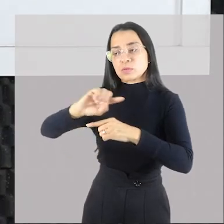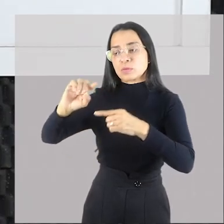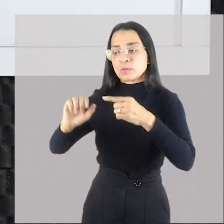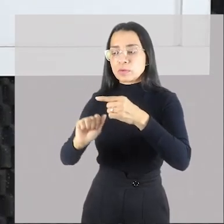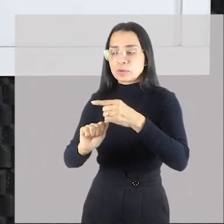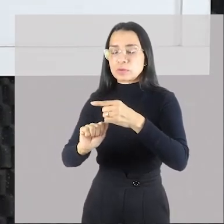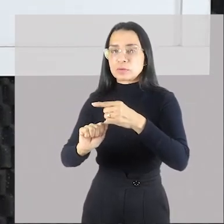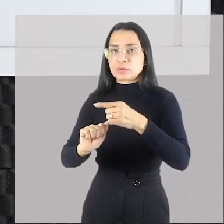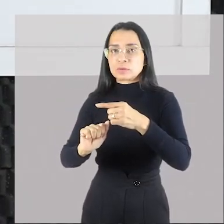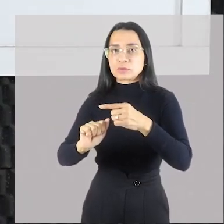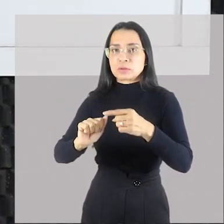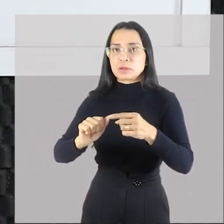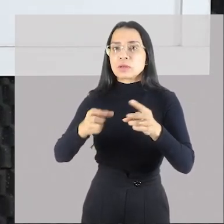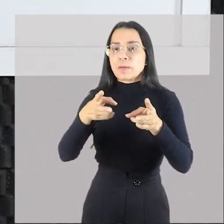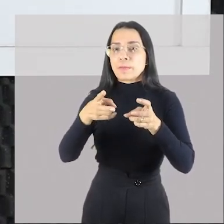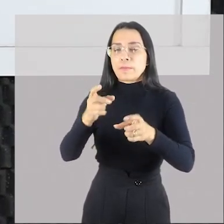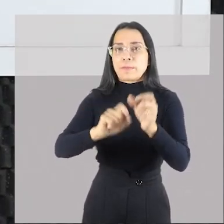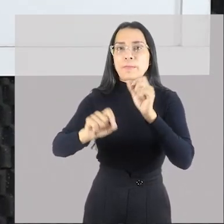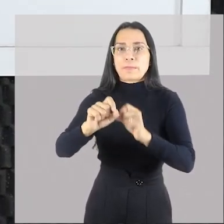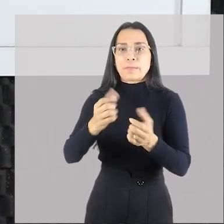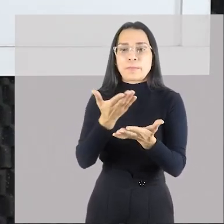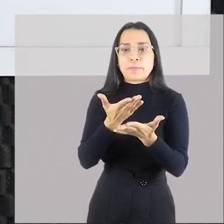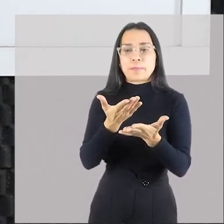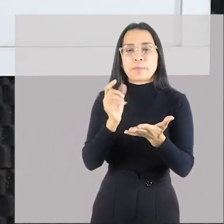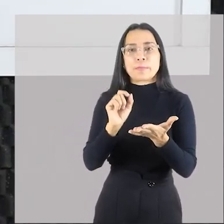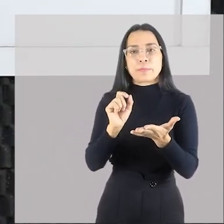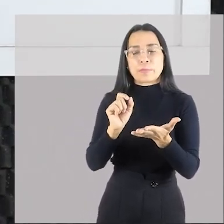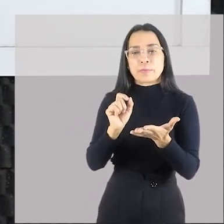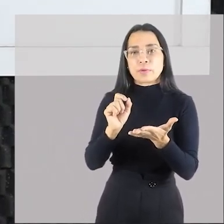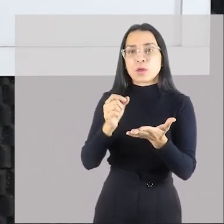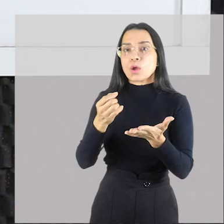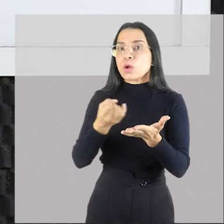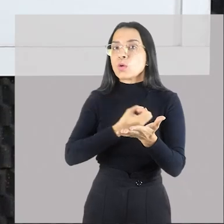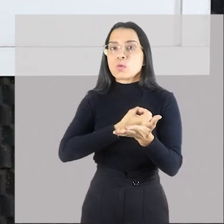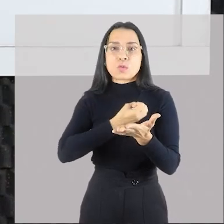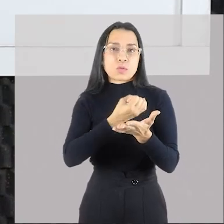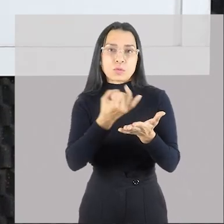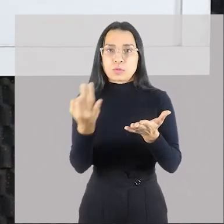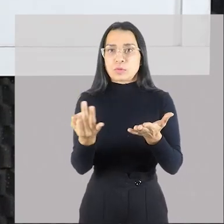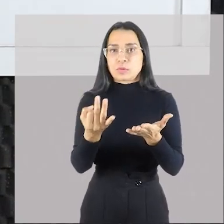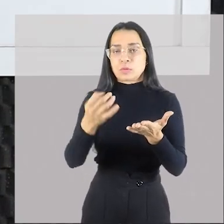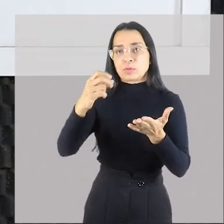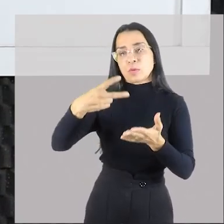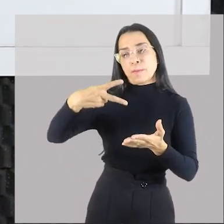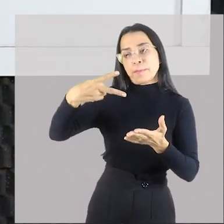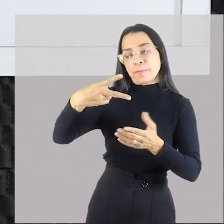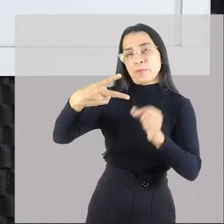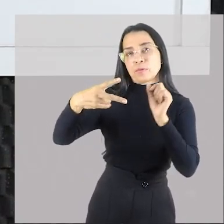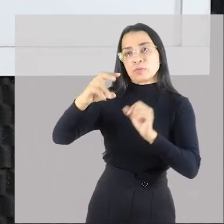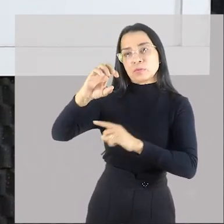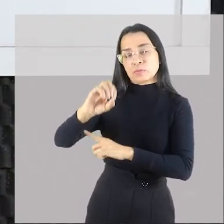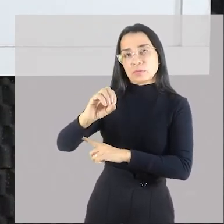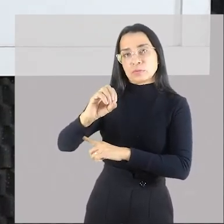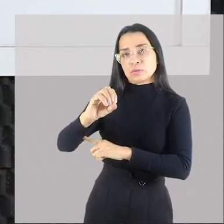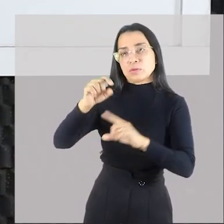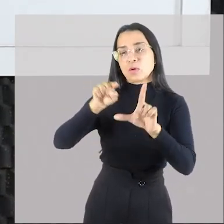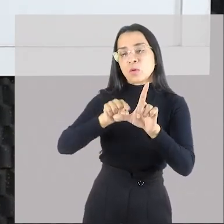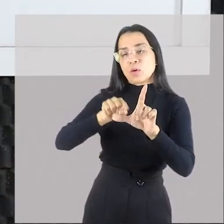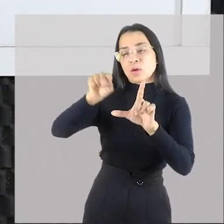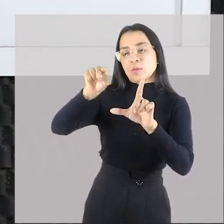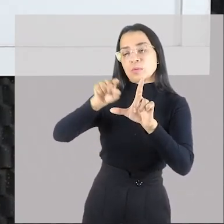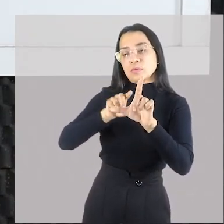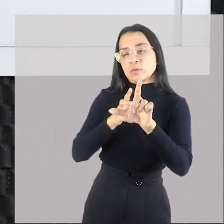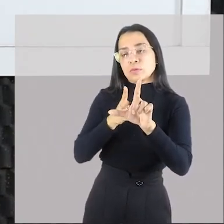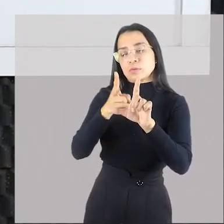Então, se você perceber aqui, ó, se você pegar qualquer valor maior do que o zero da função, o gráfico está para